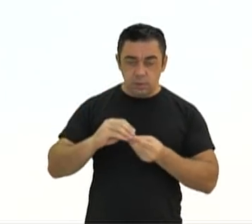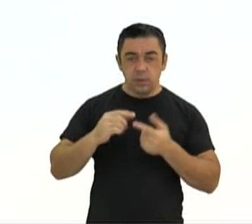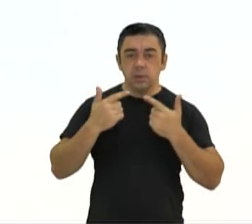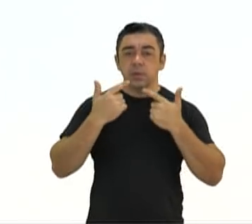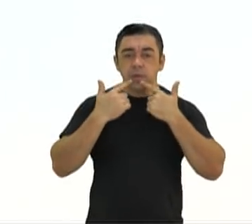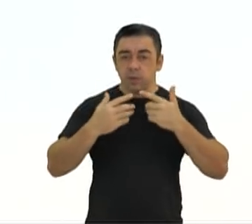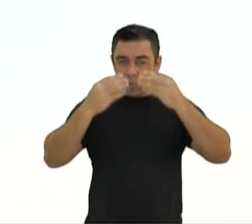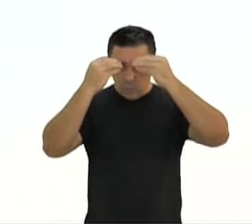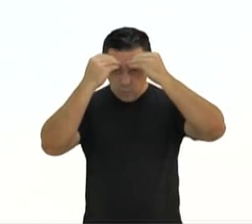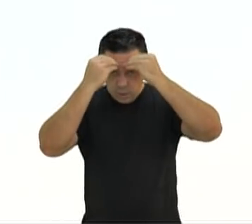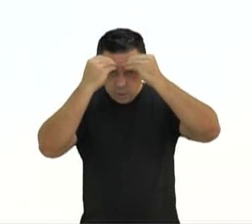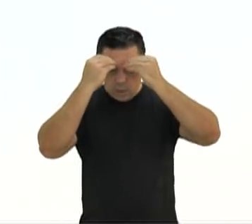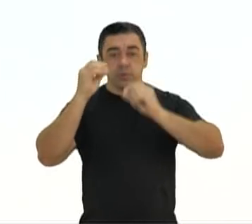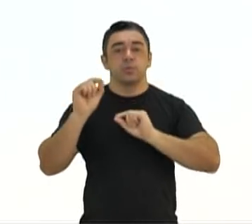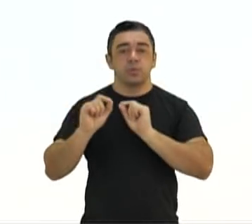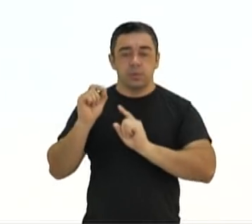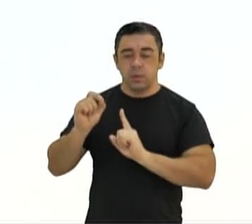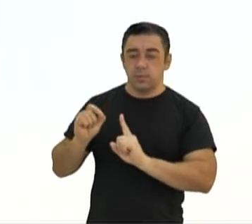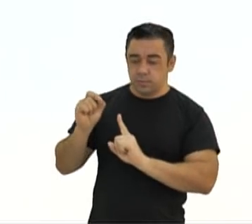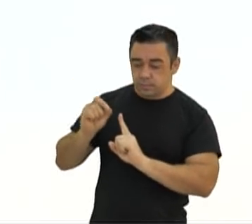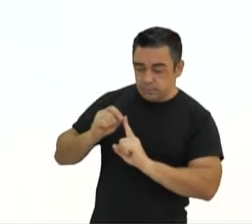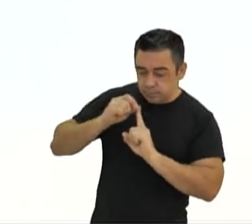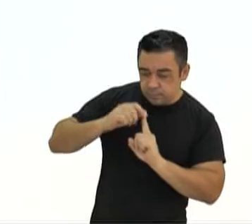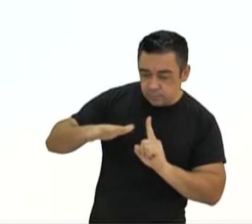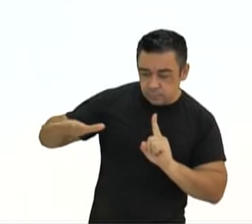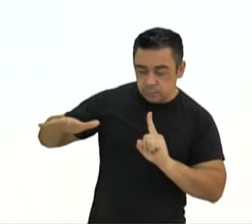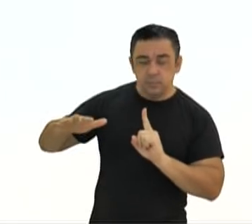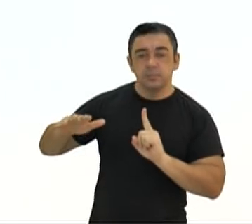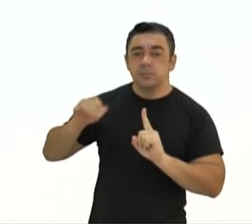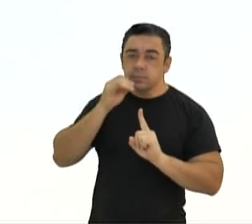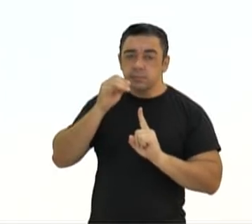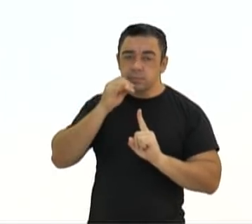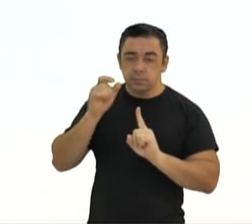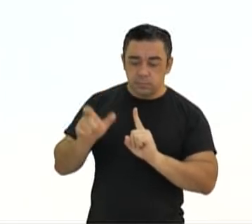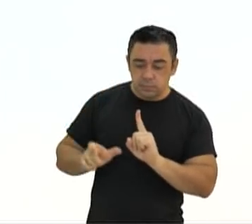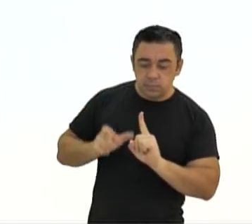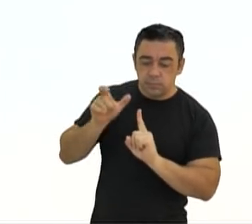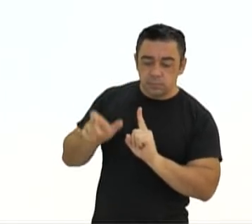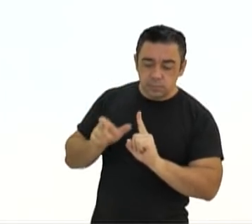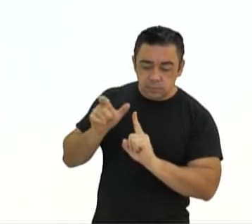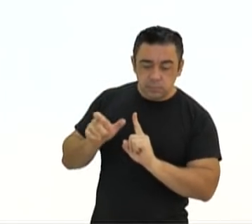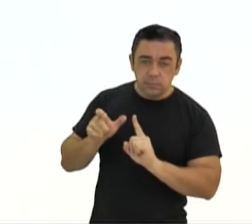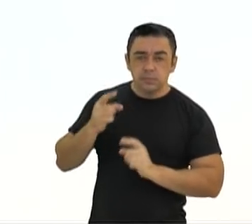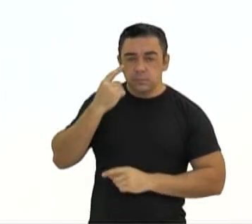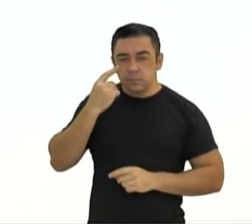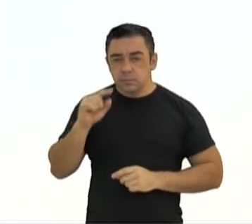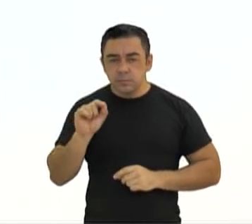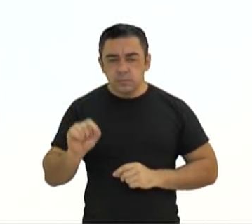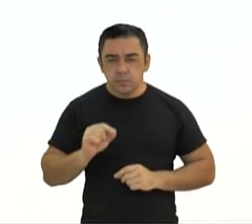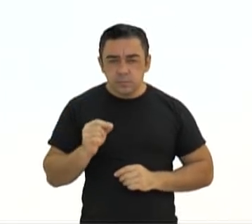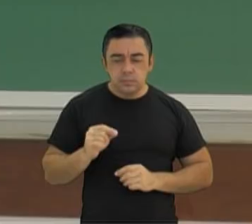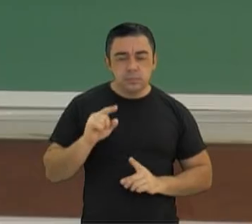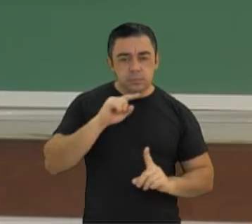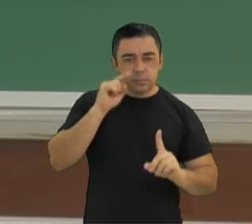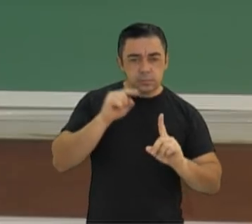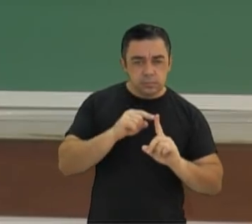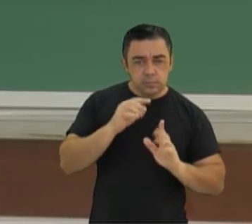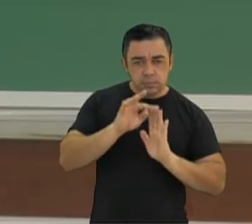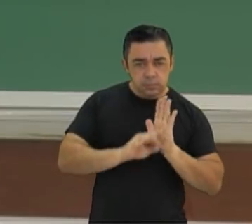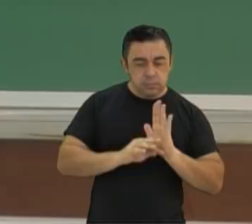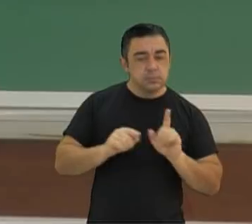não verbal aplicada ao gênero textual estudado e reconhecer a finalidade do texto e seu tema.